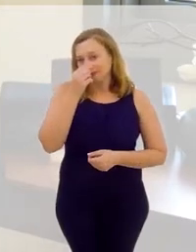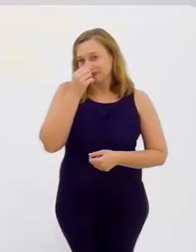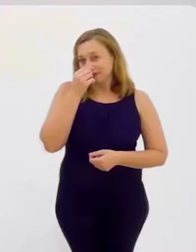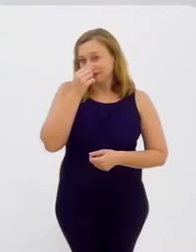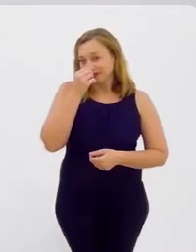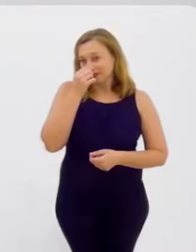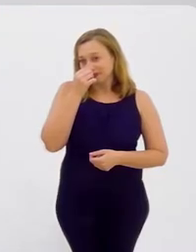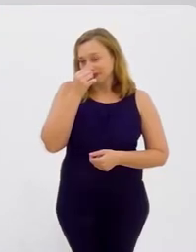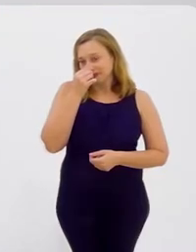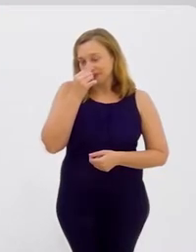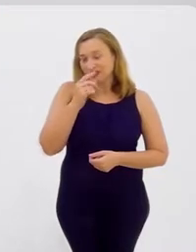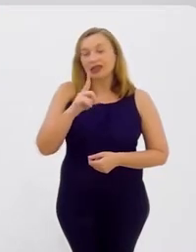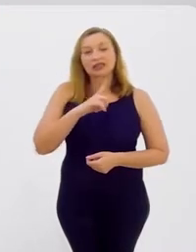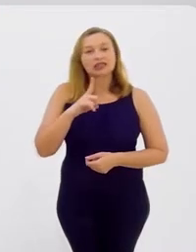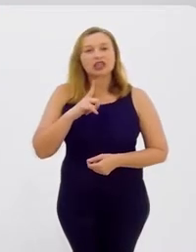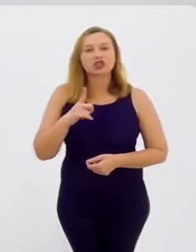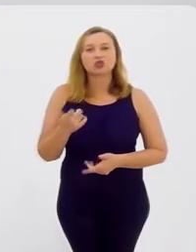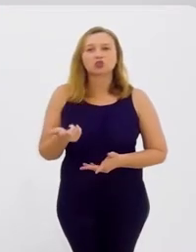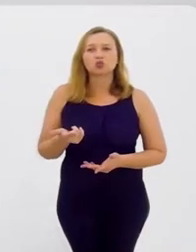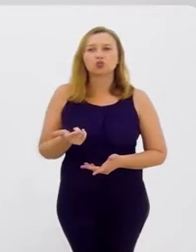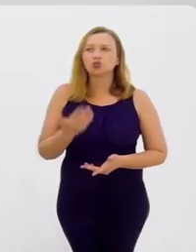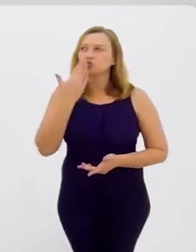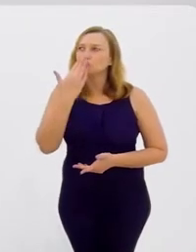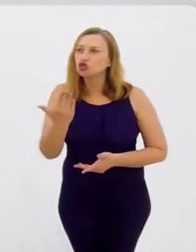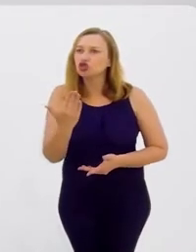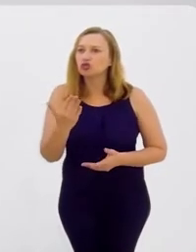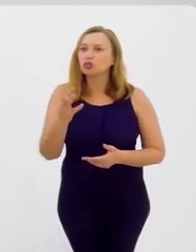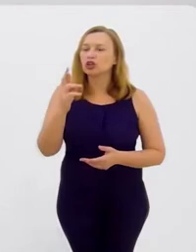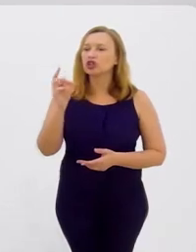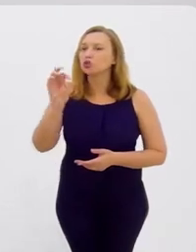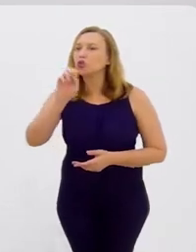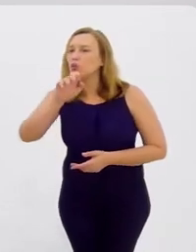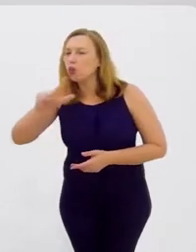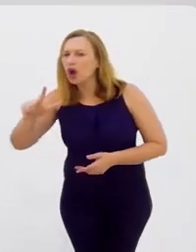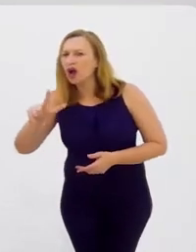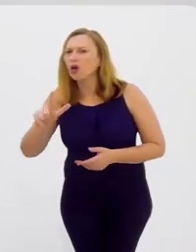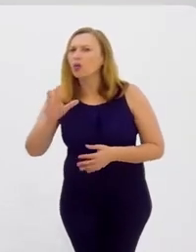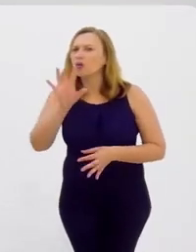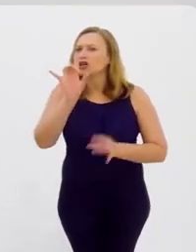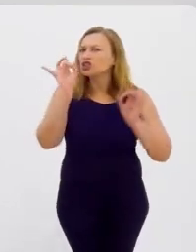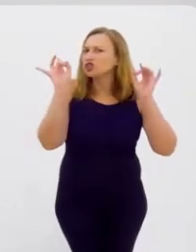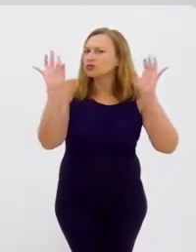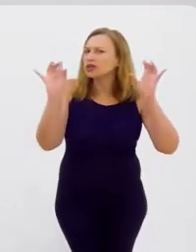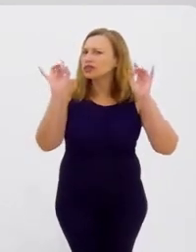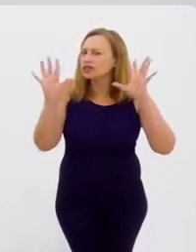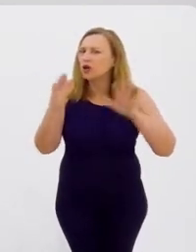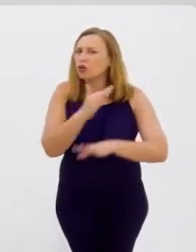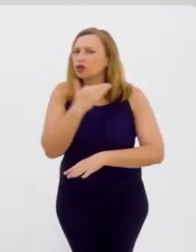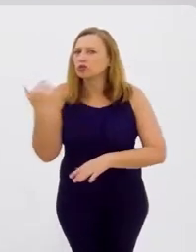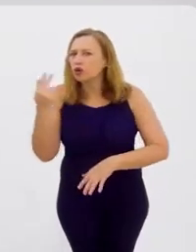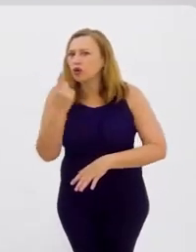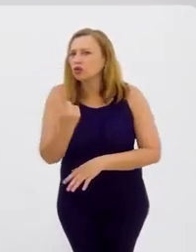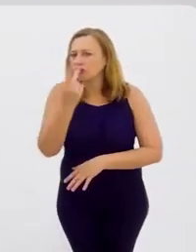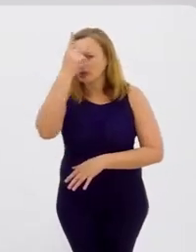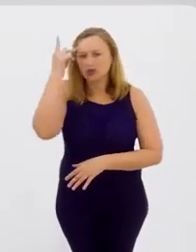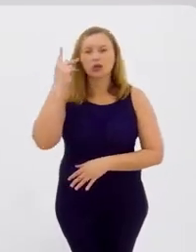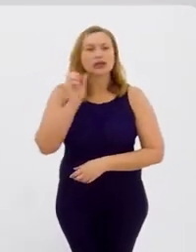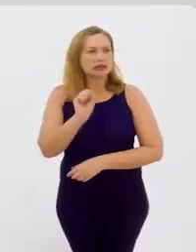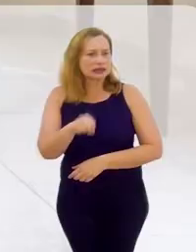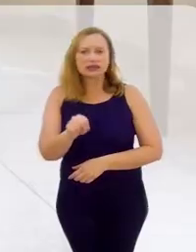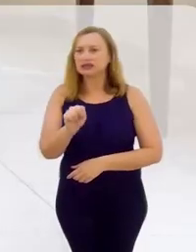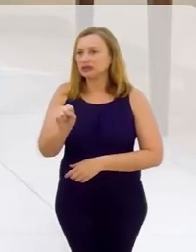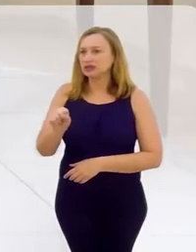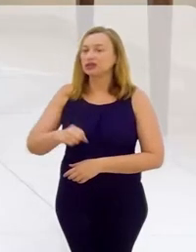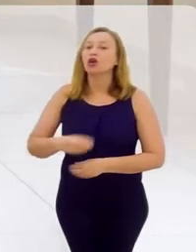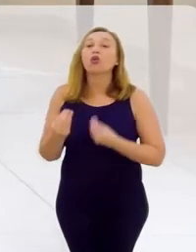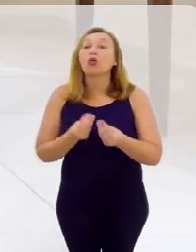parte. Existe algum tipo, de ritual, ordenança especial quando morre uma